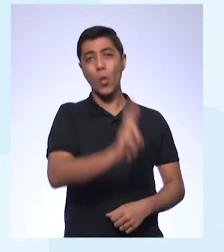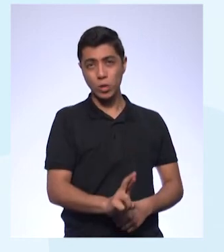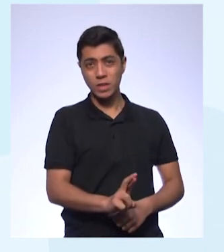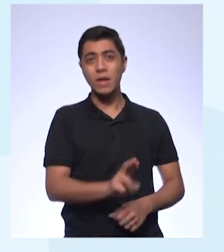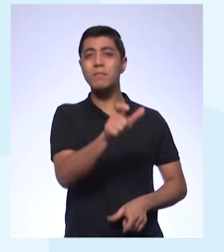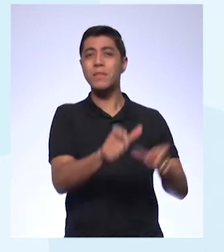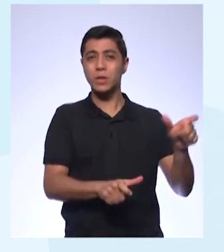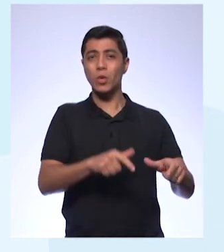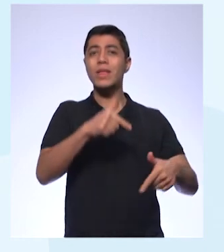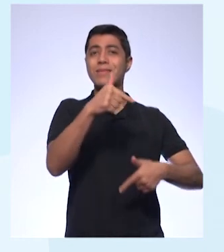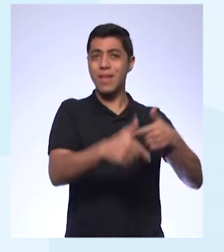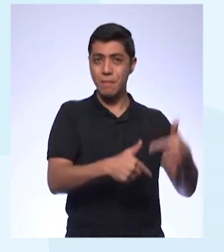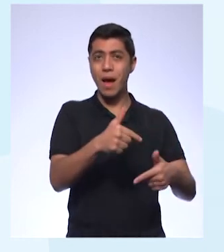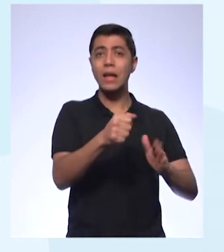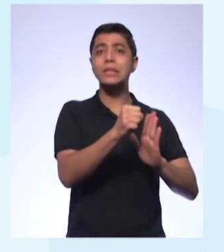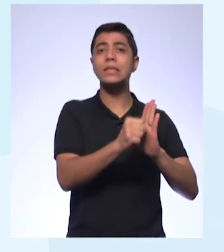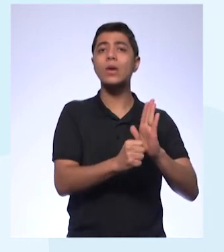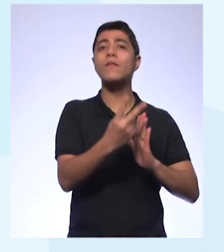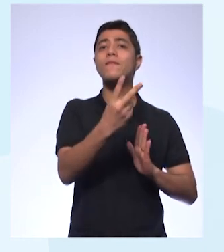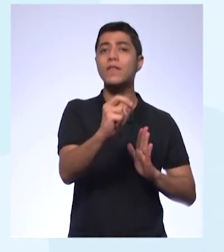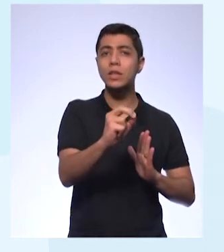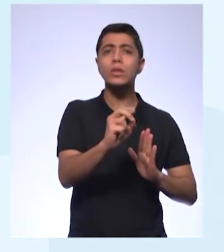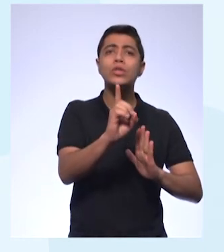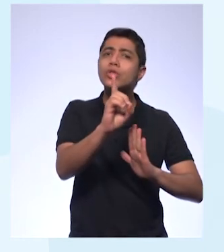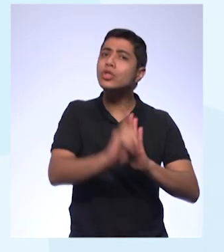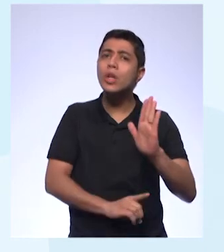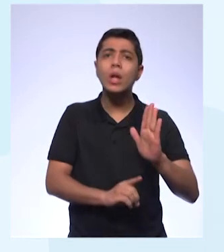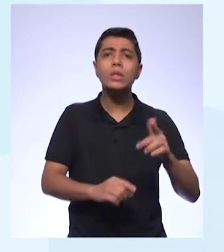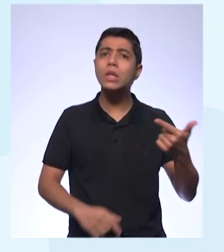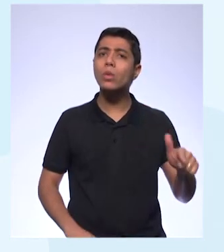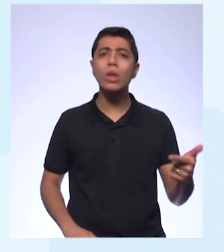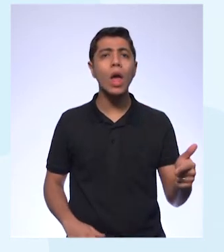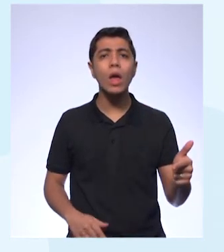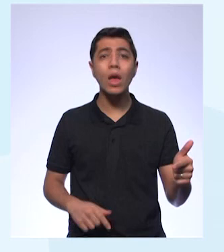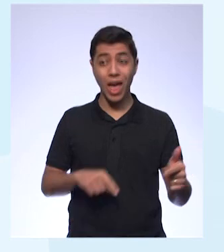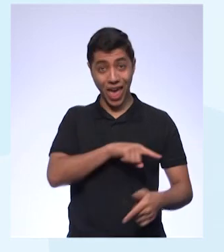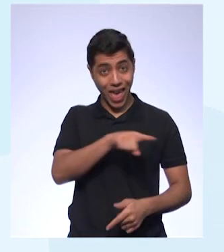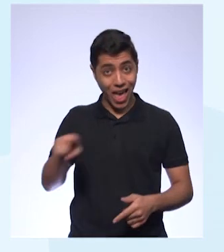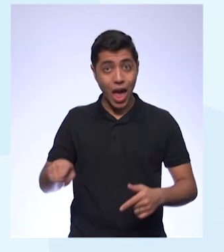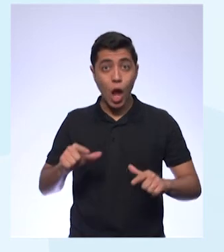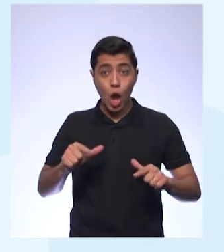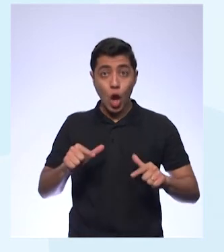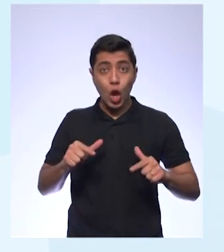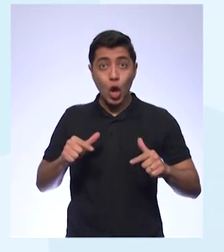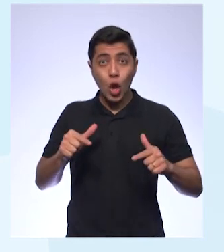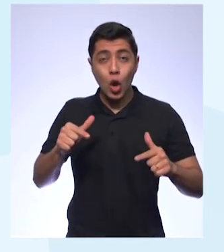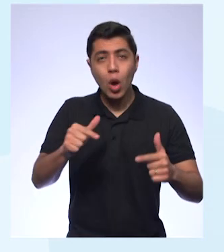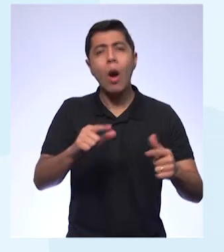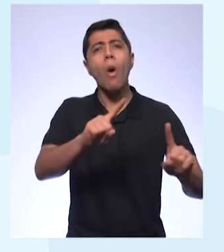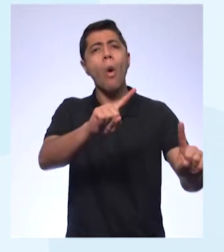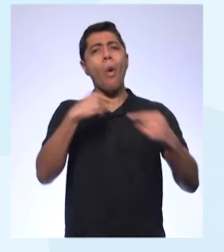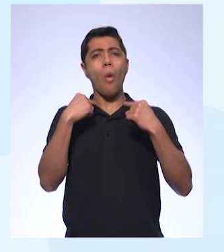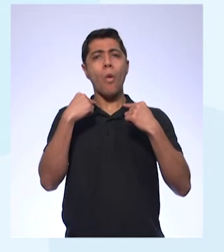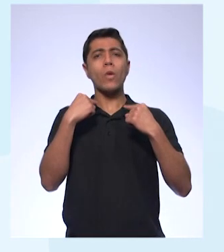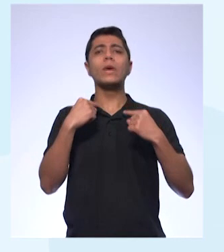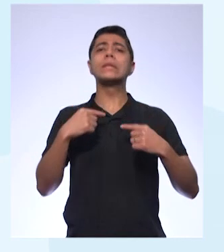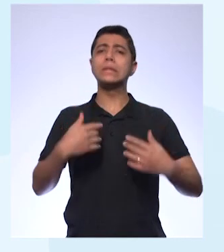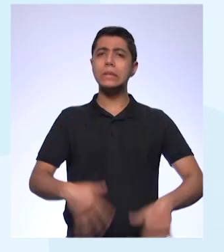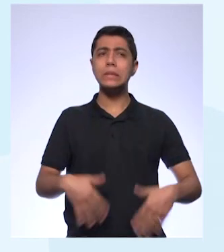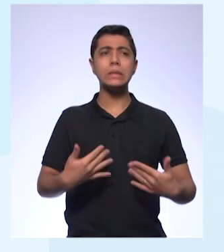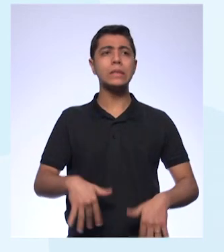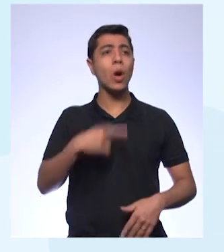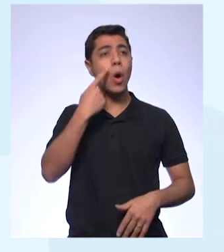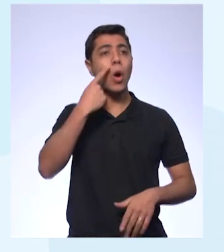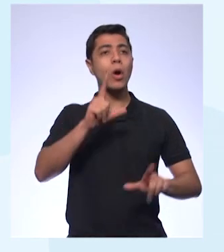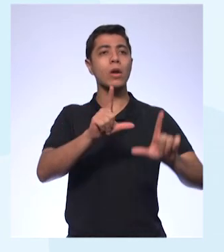e, quando os reivindicava, eram reprimidos. Olha esses dois episódios aí, né? O massacre de Peterloo, nós